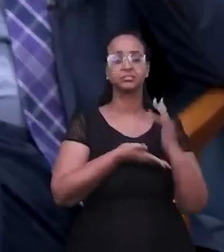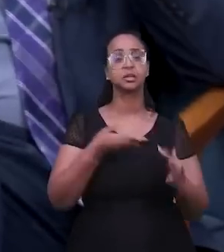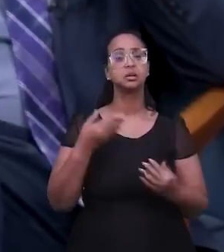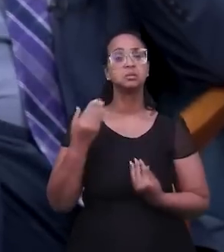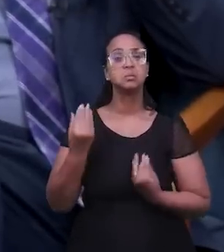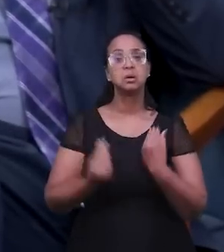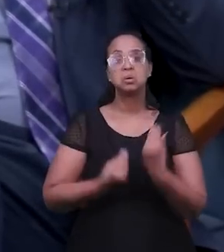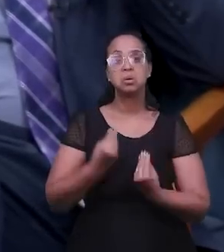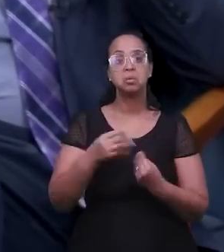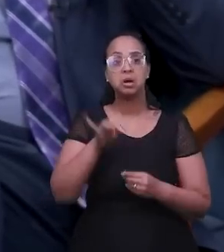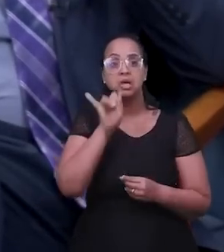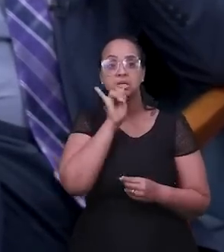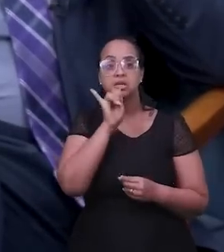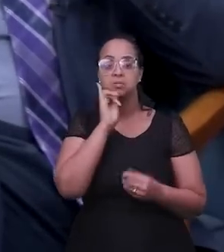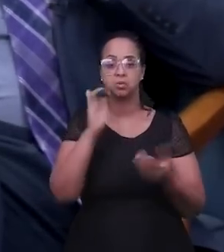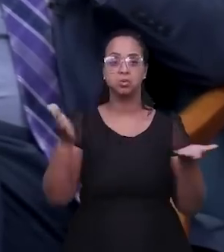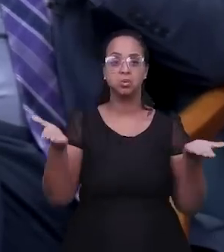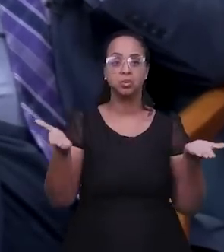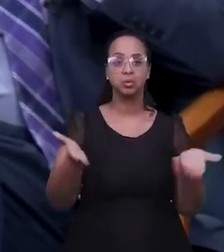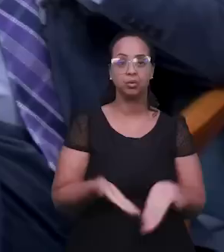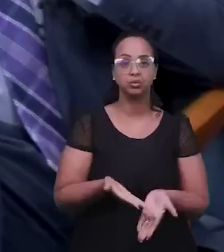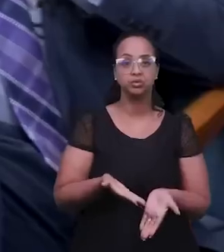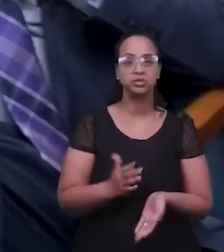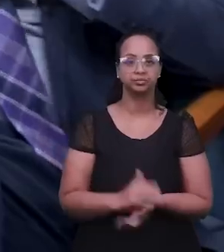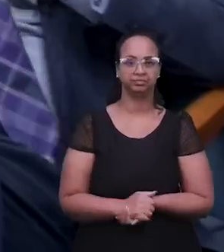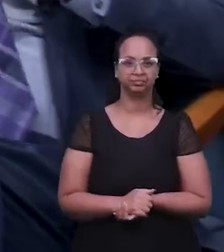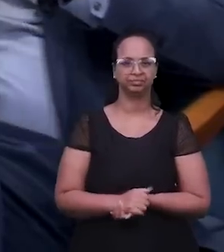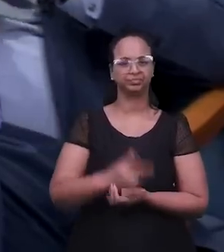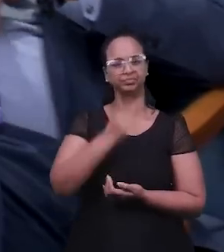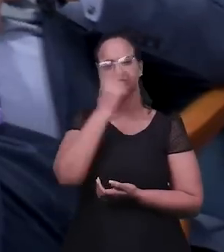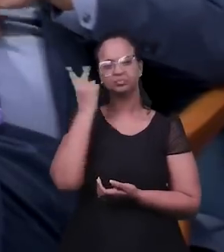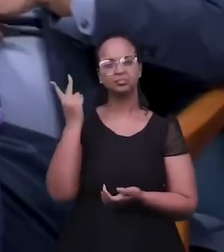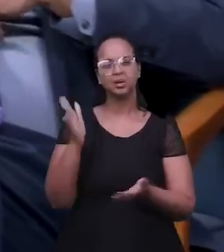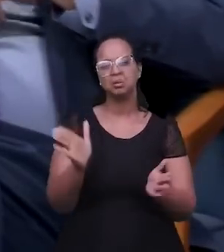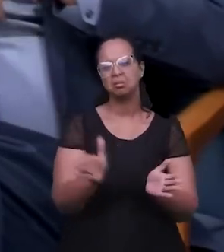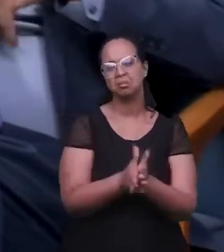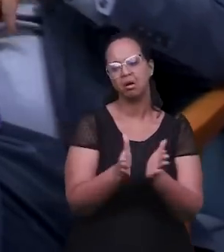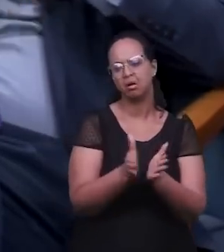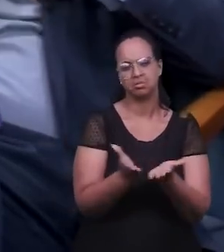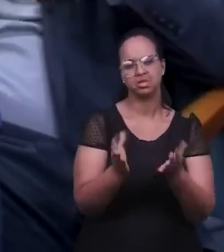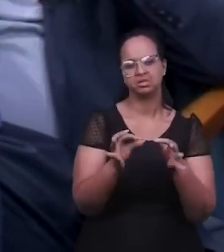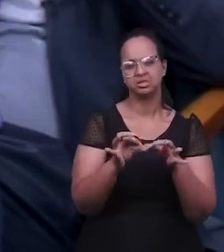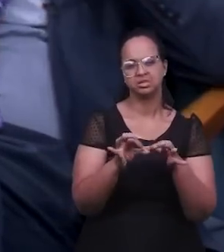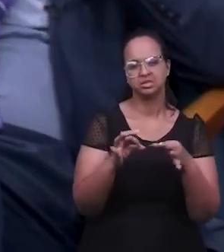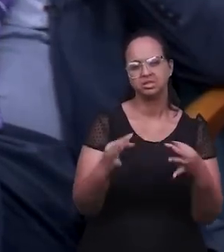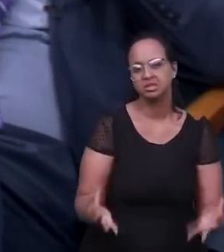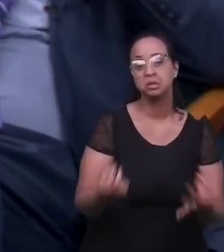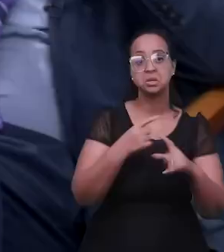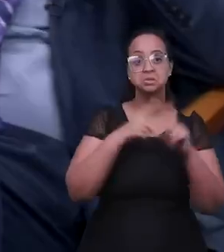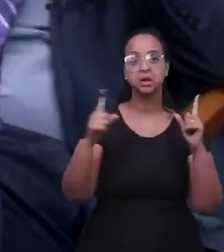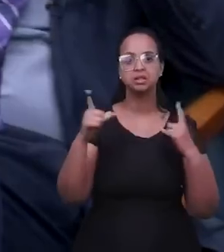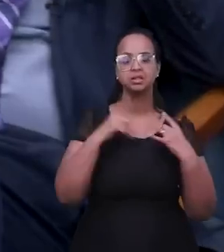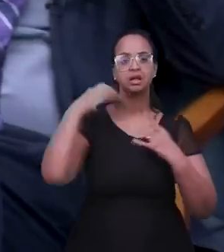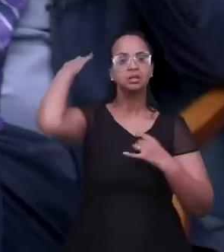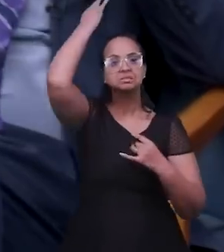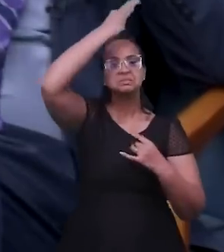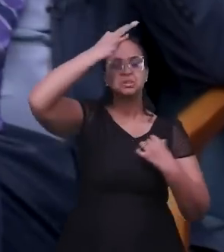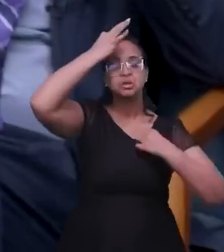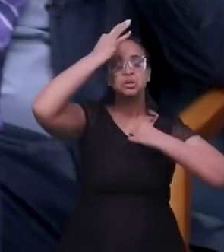conceito filosófico. É como é que você pega, por exemplo, hoje, pessoas muito simples, homens